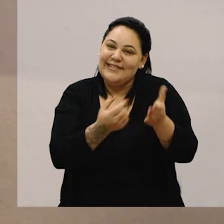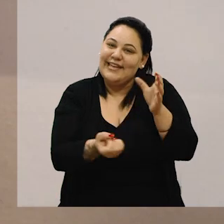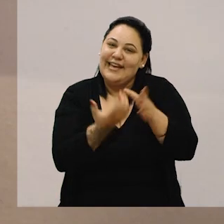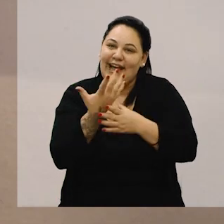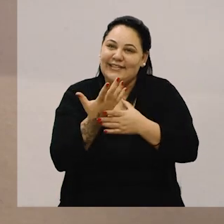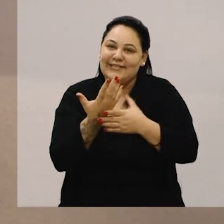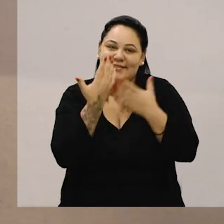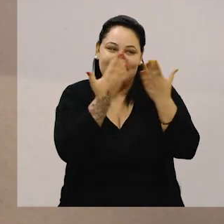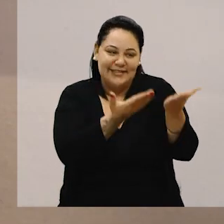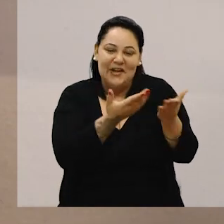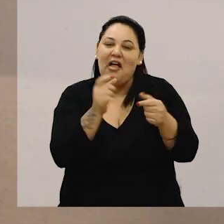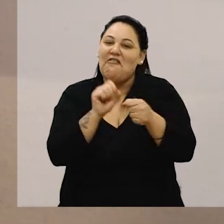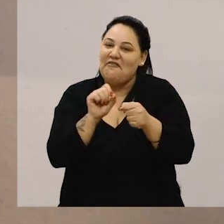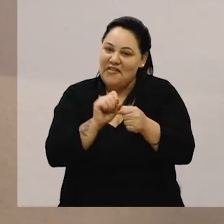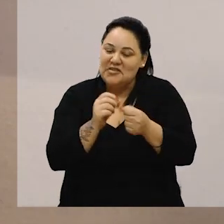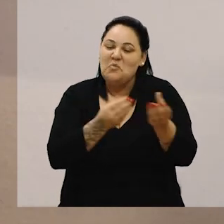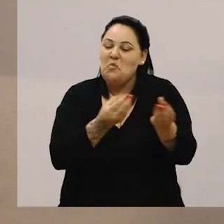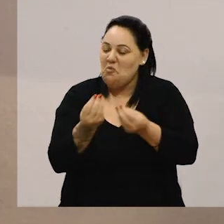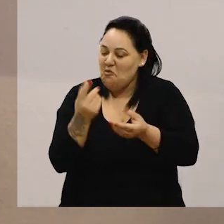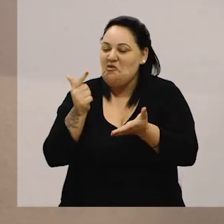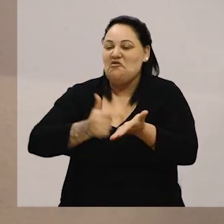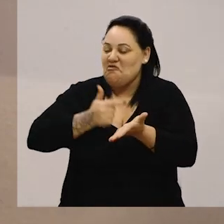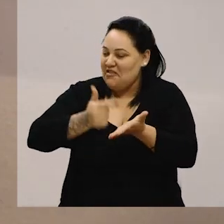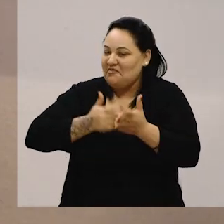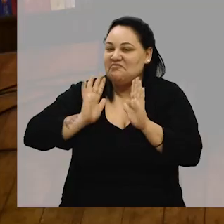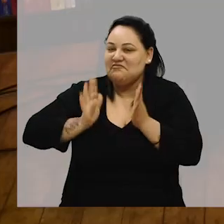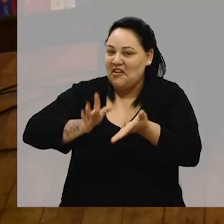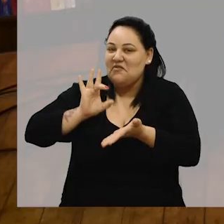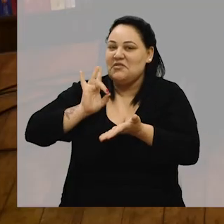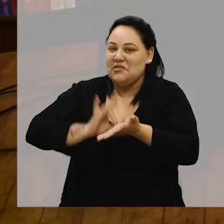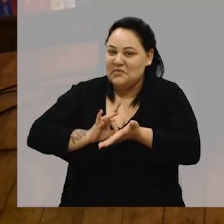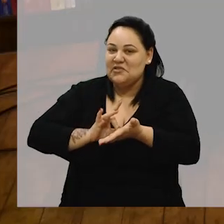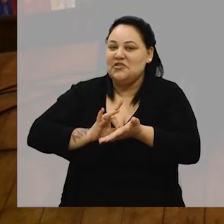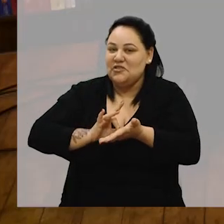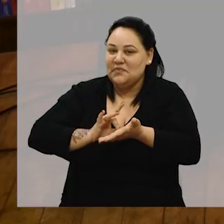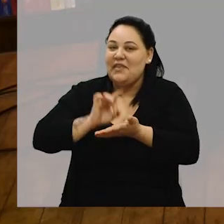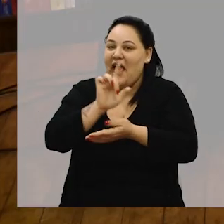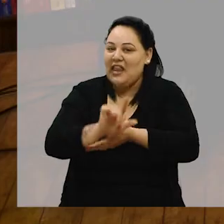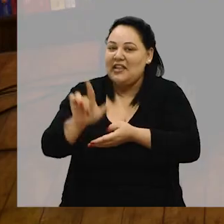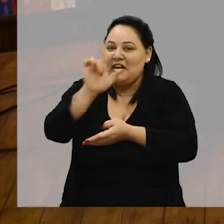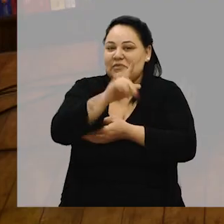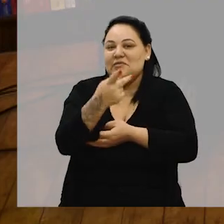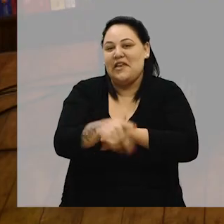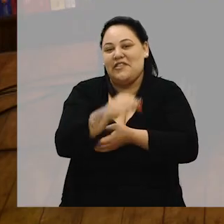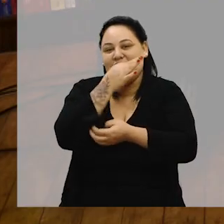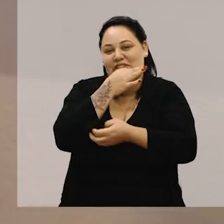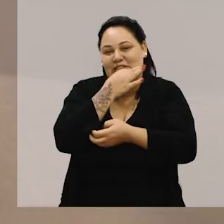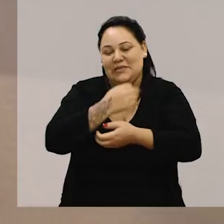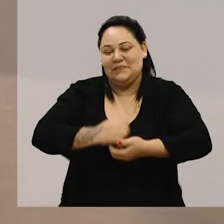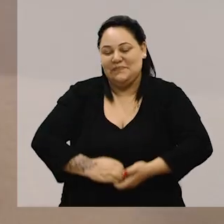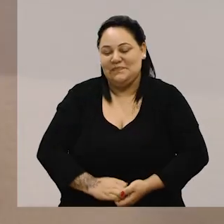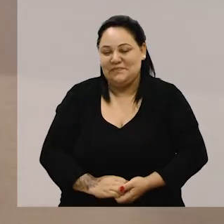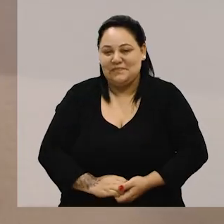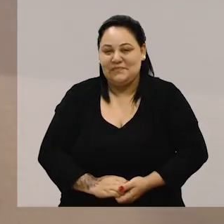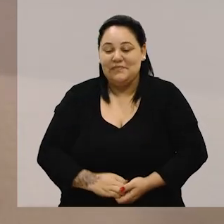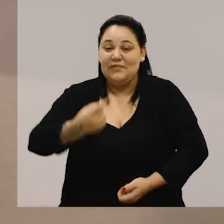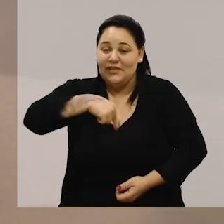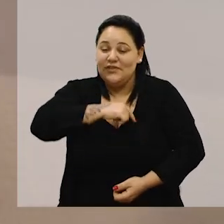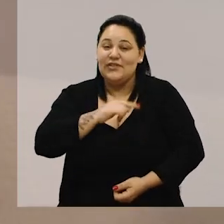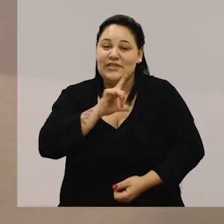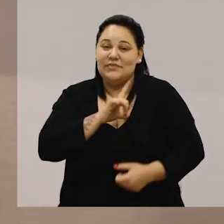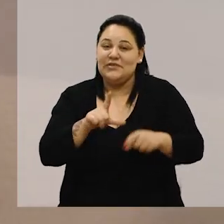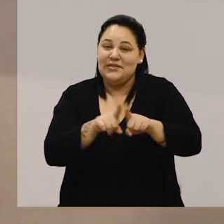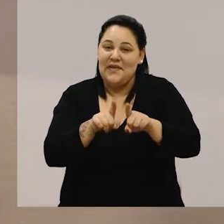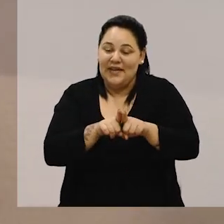quer dizer que a Maia entregou muitas obras para a literatura de Caxias do Sul. E nós